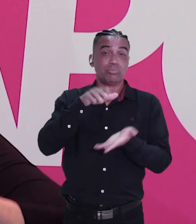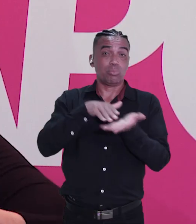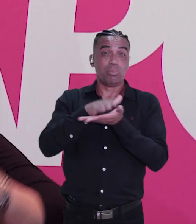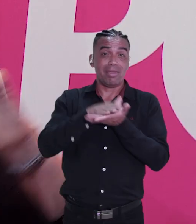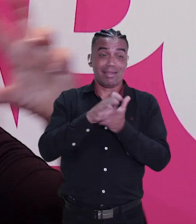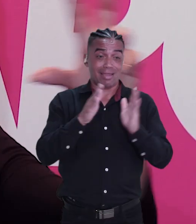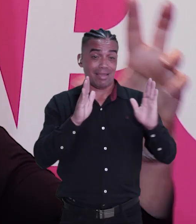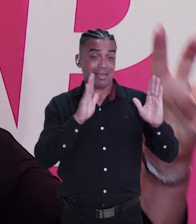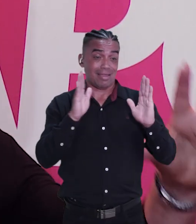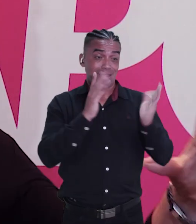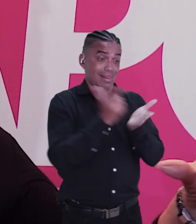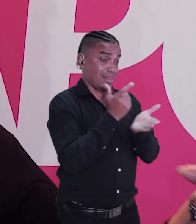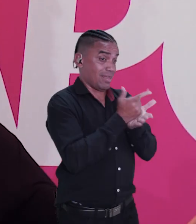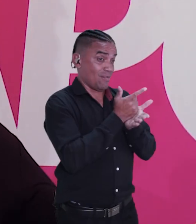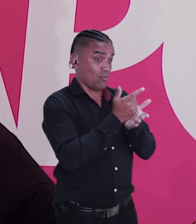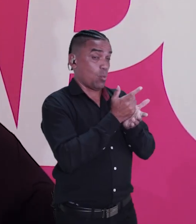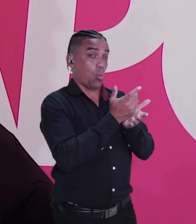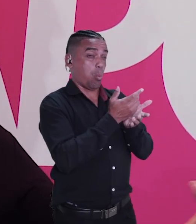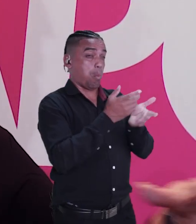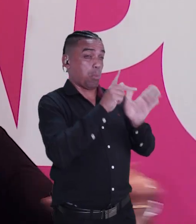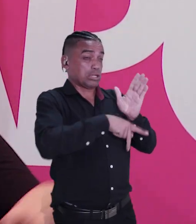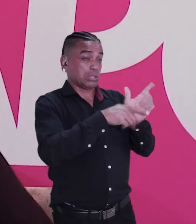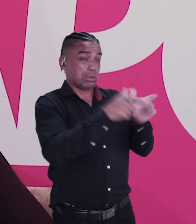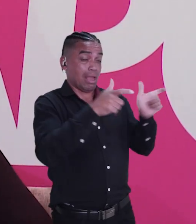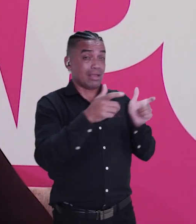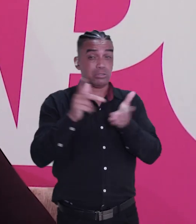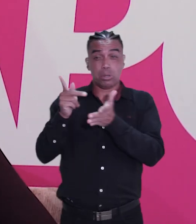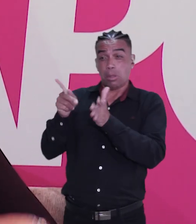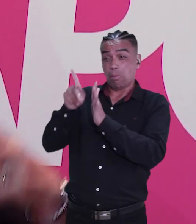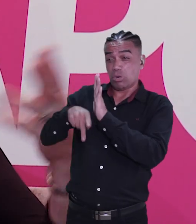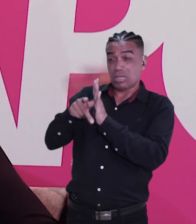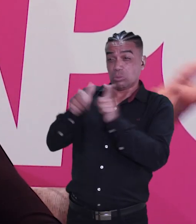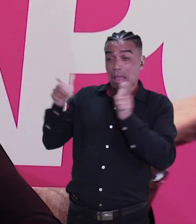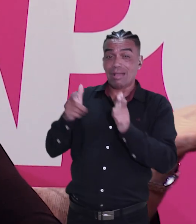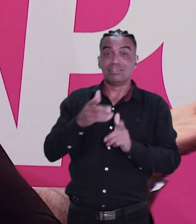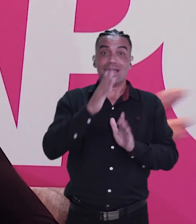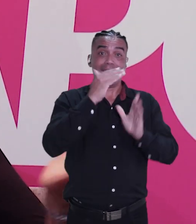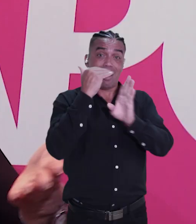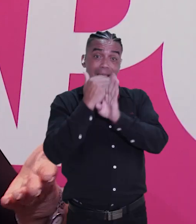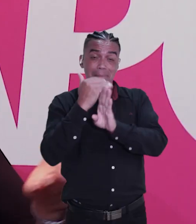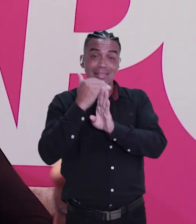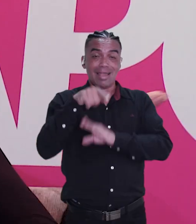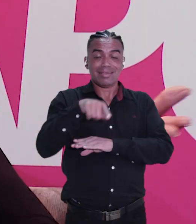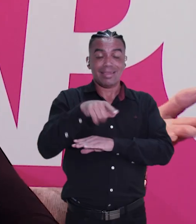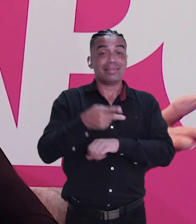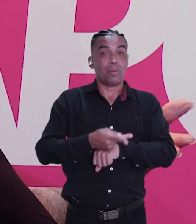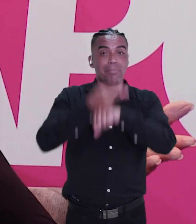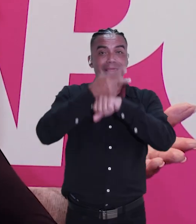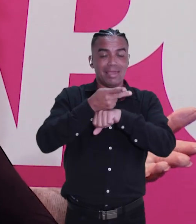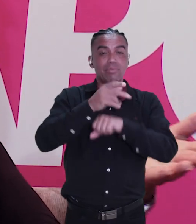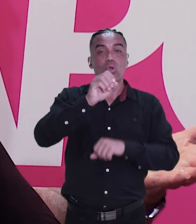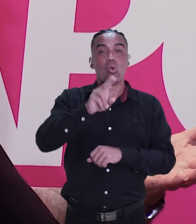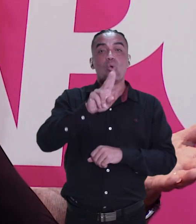ele solta entre um livro grande e outro. Então, por exemplo, agora mesmo ele está concorrendo ao Prêmio